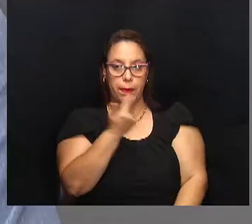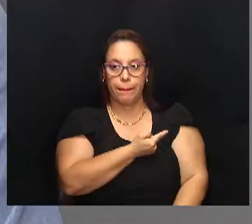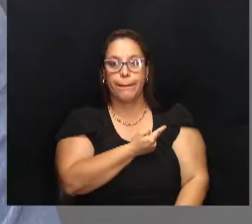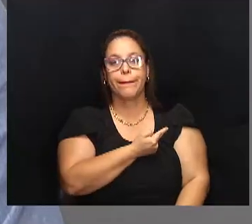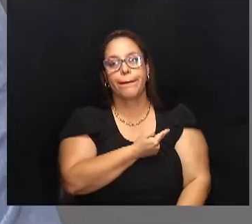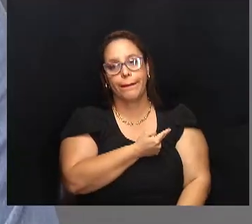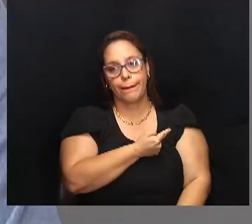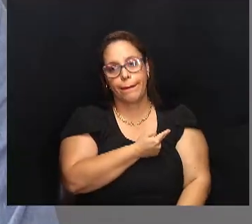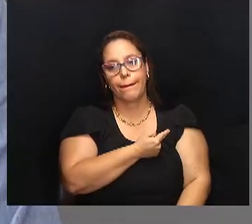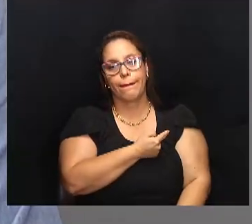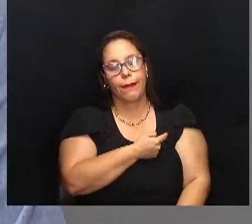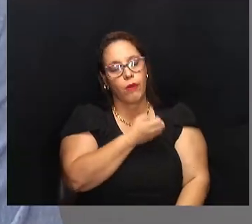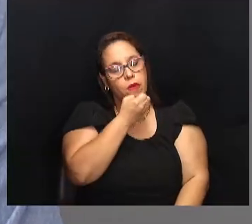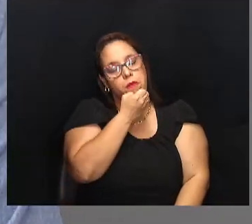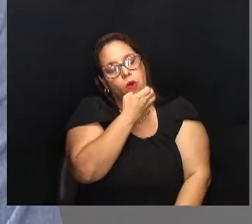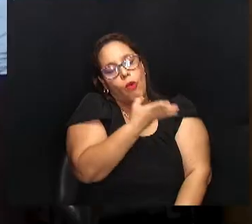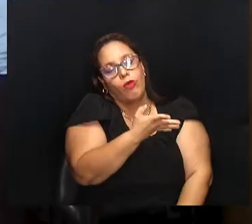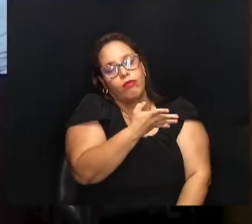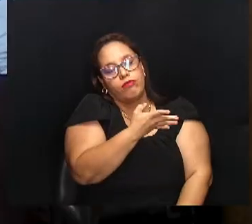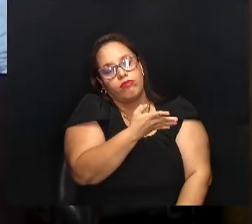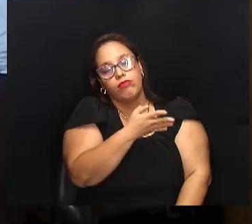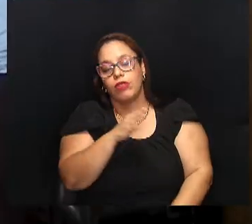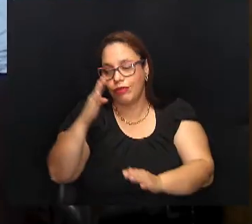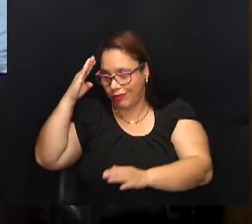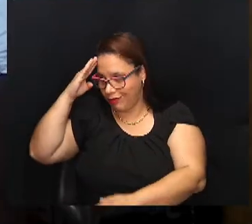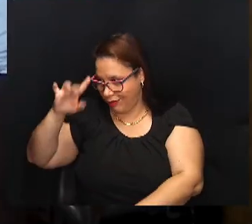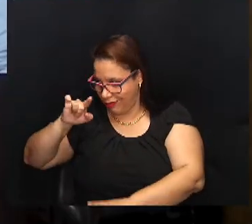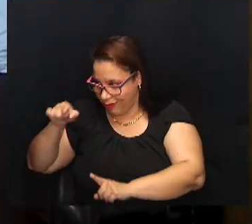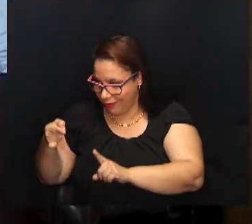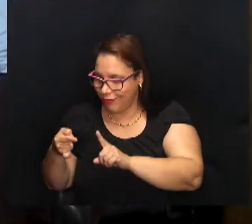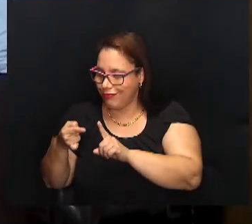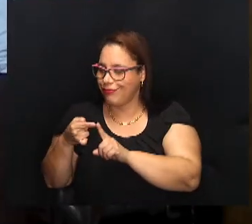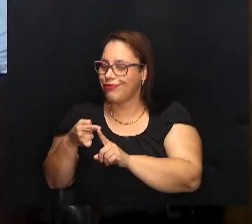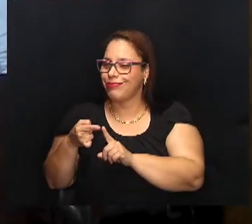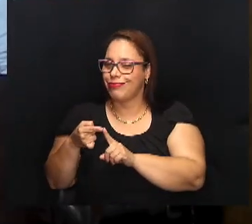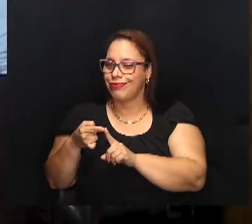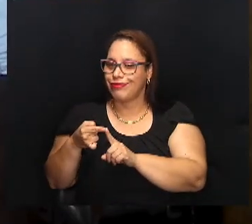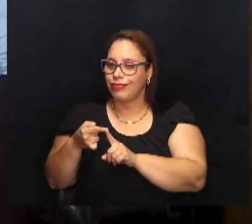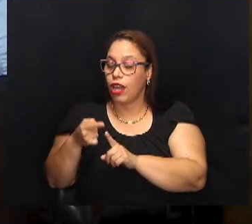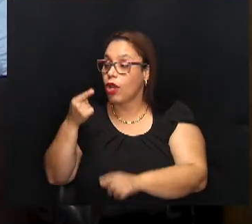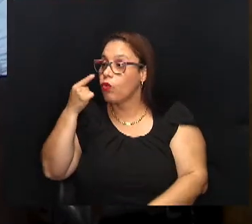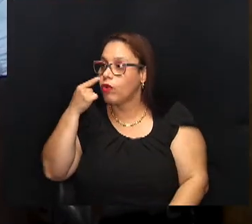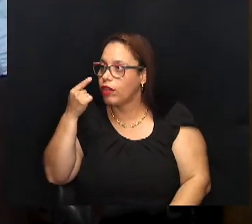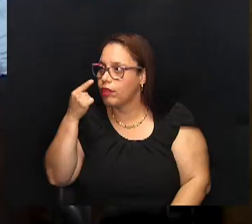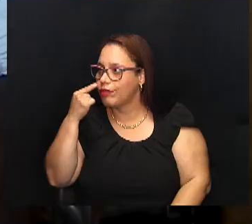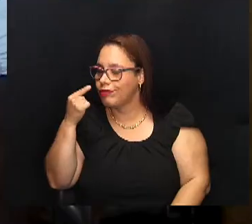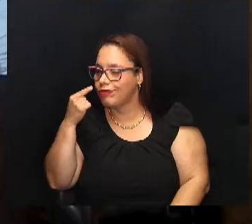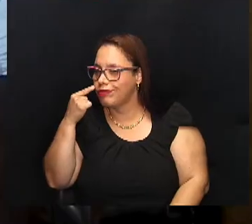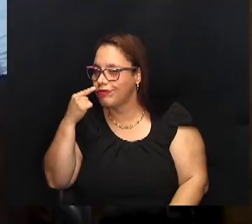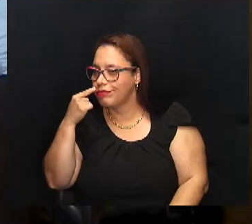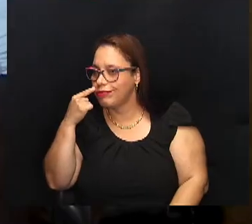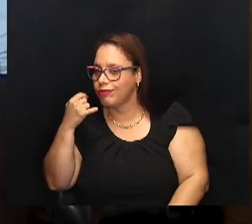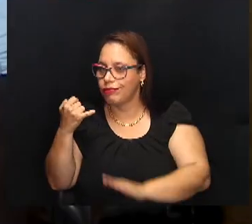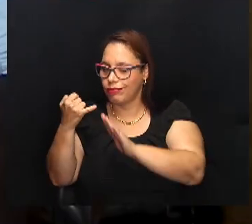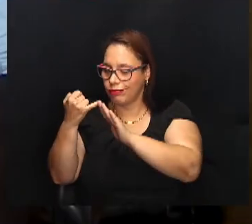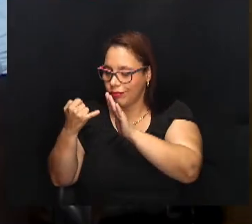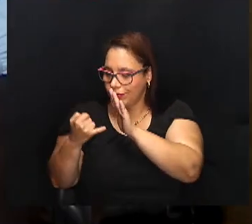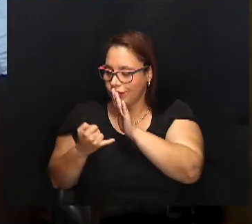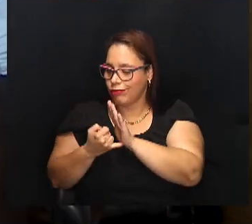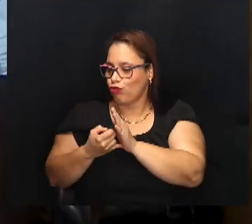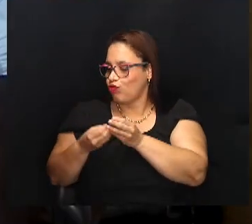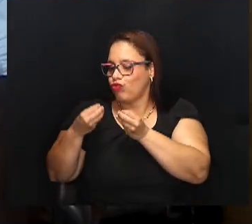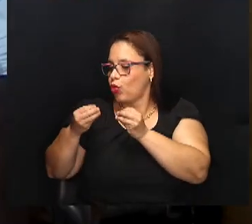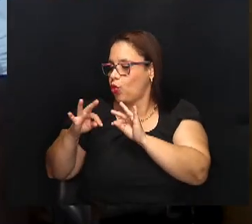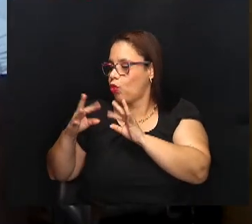assim um efeito muito positivo. E esse é o principal objetivo, né, que você vê, tanto a instituição como